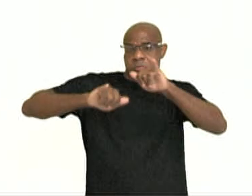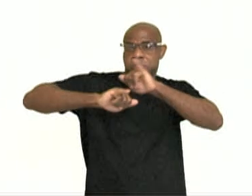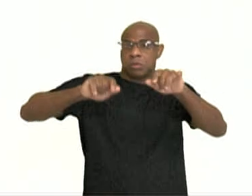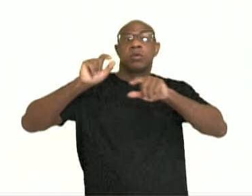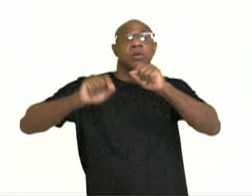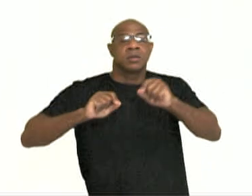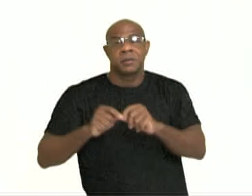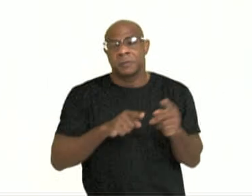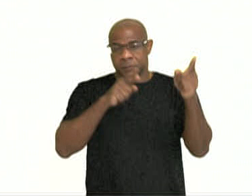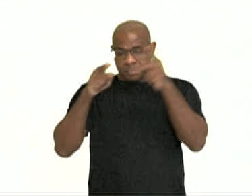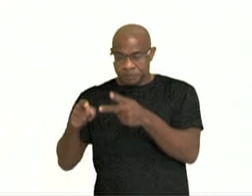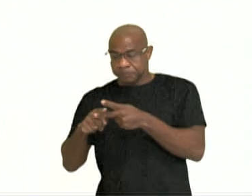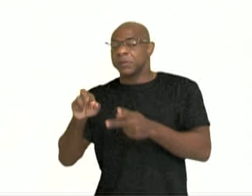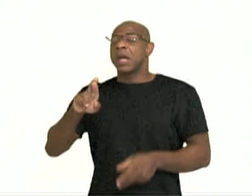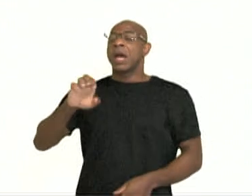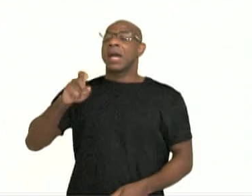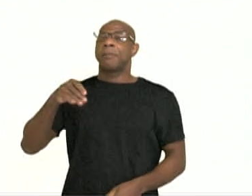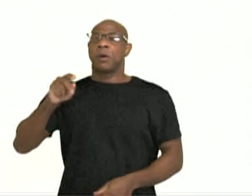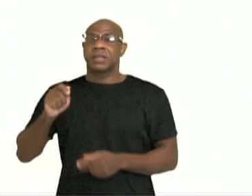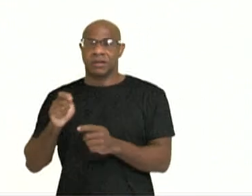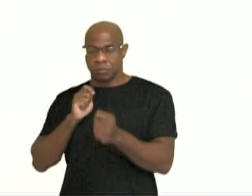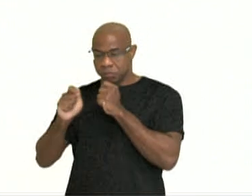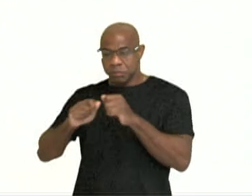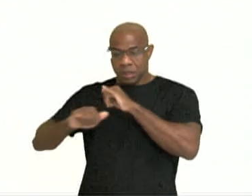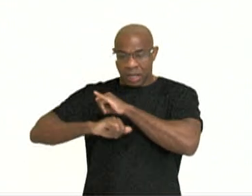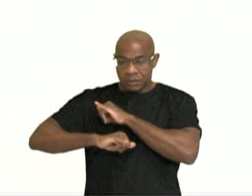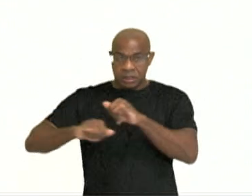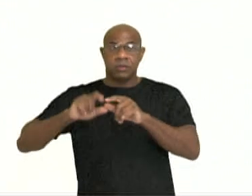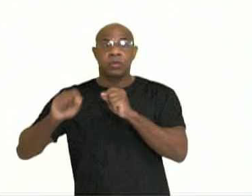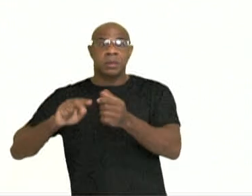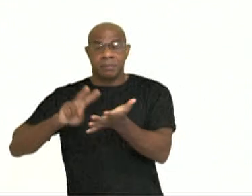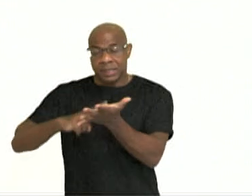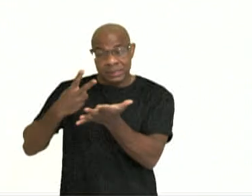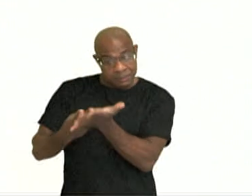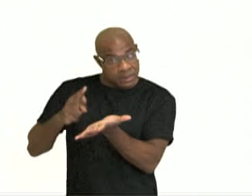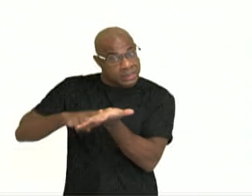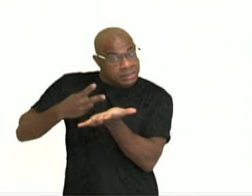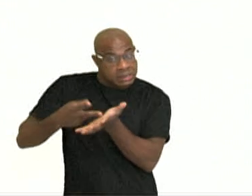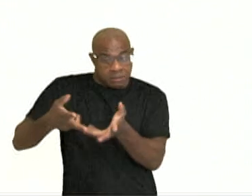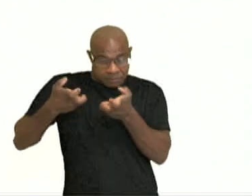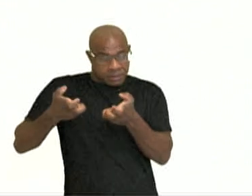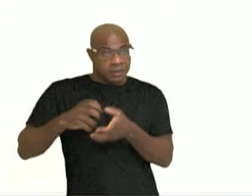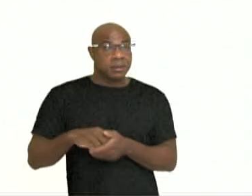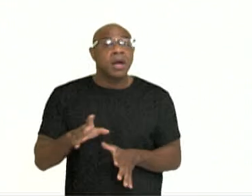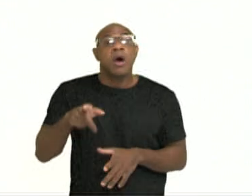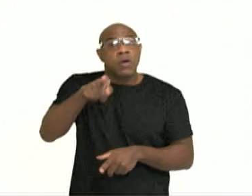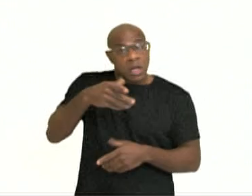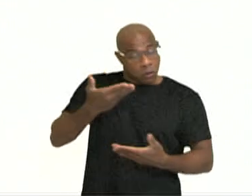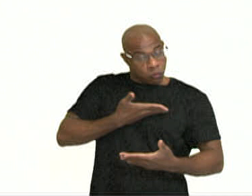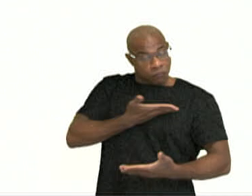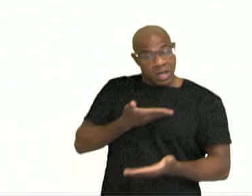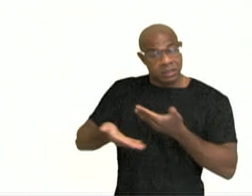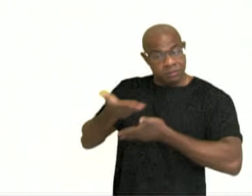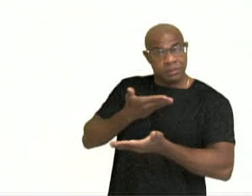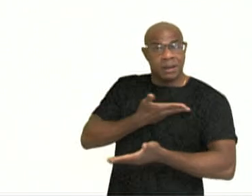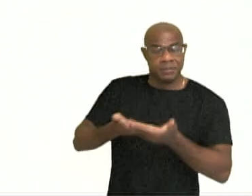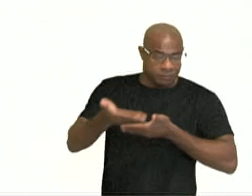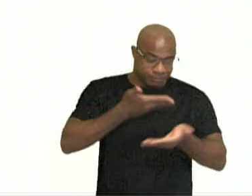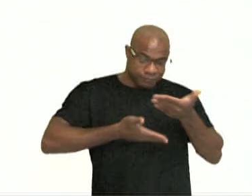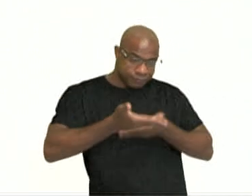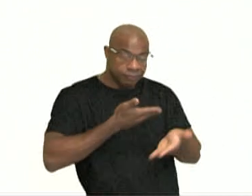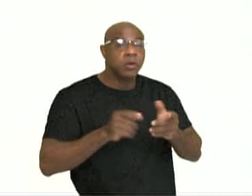enquanto a reportagem relata para interpretar, converse com seus colegas